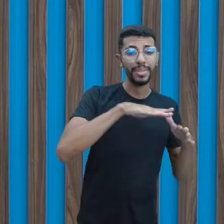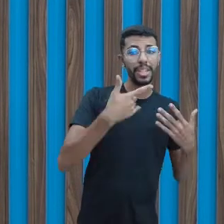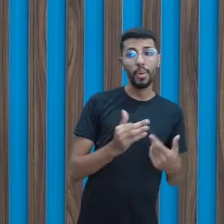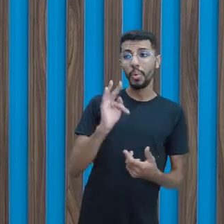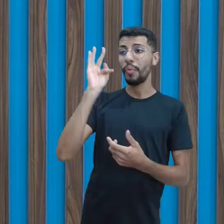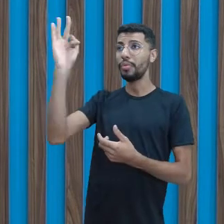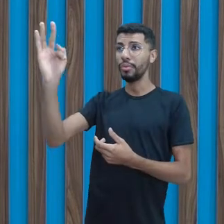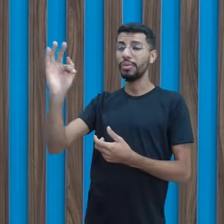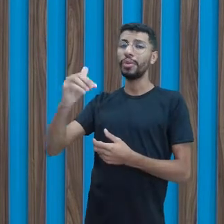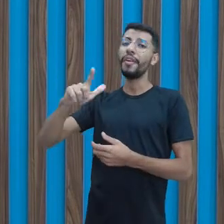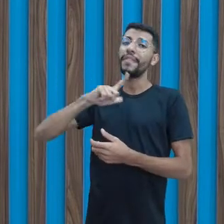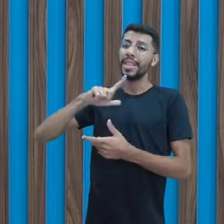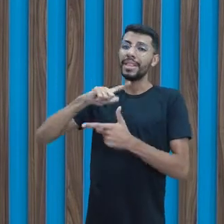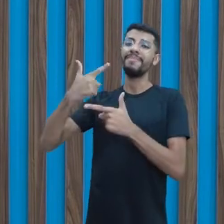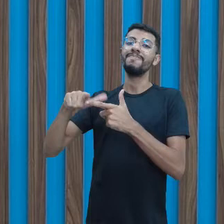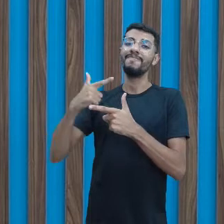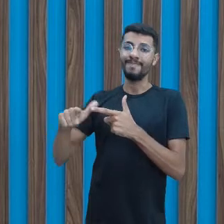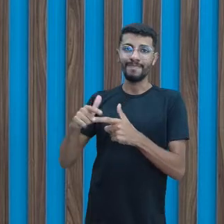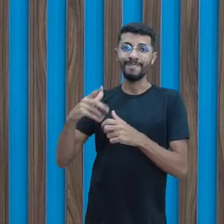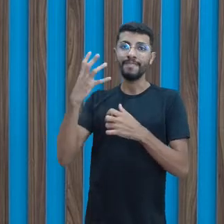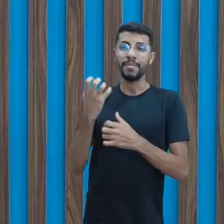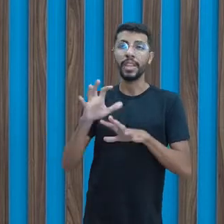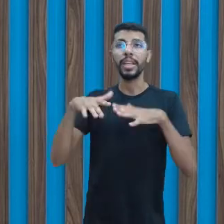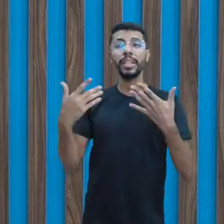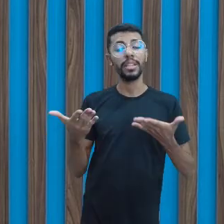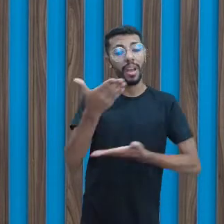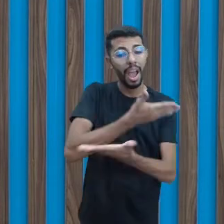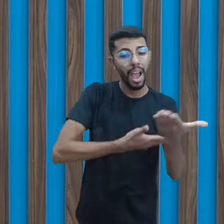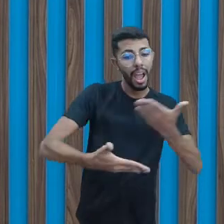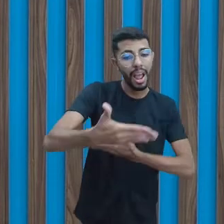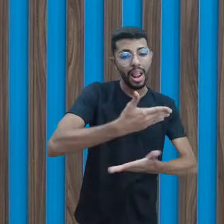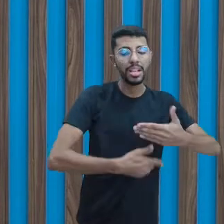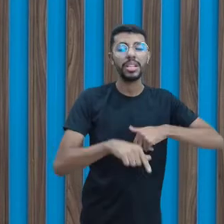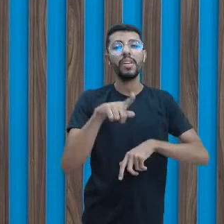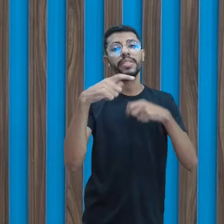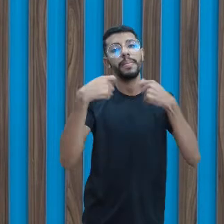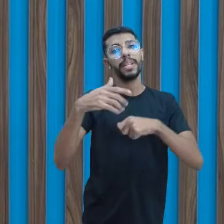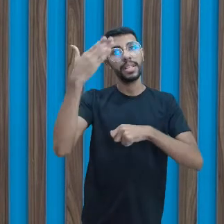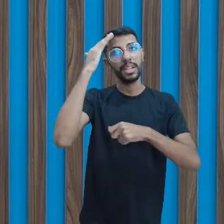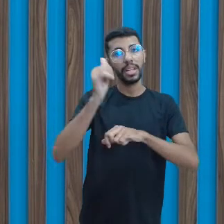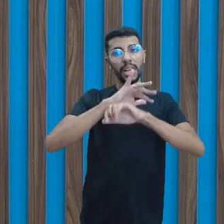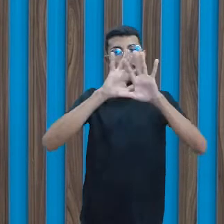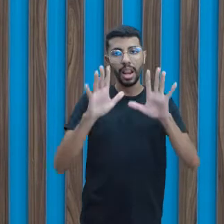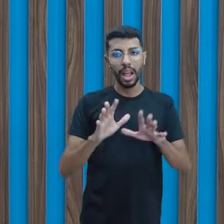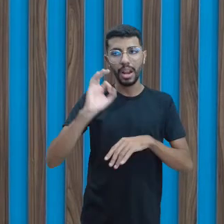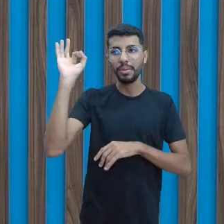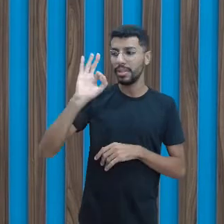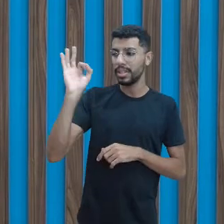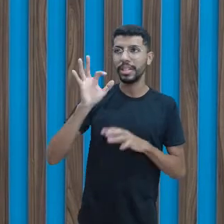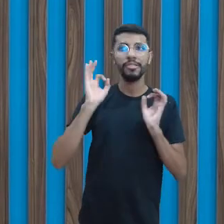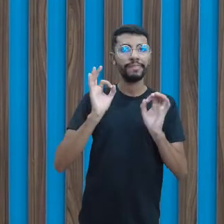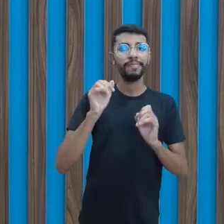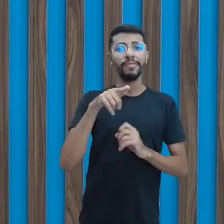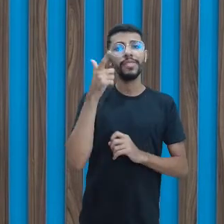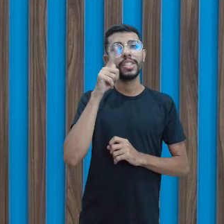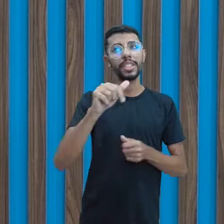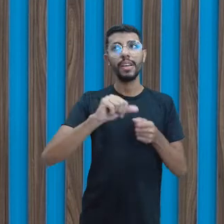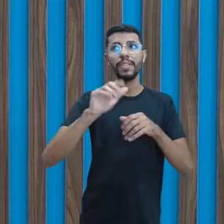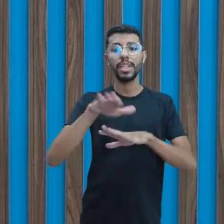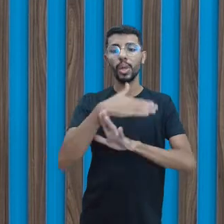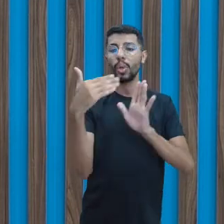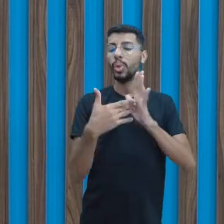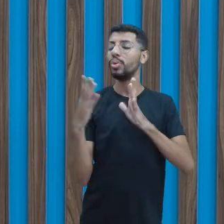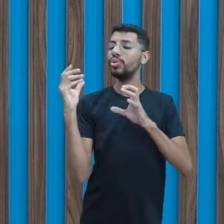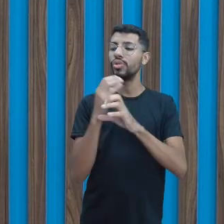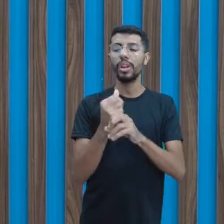essas relações aí que você precisa entender de porcentagem, tá? Você consegue fazer todos os cálculos aí,